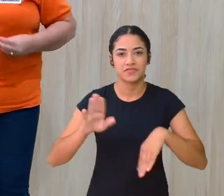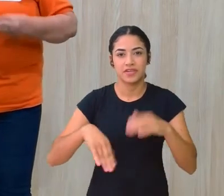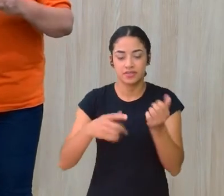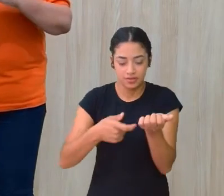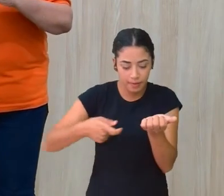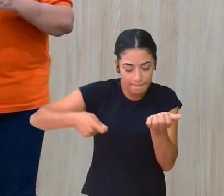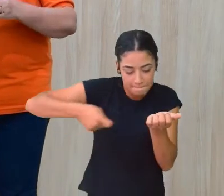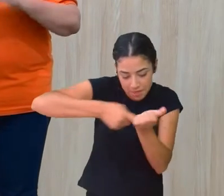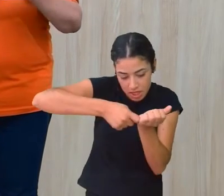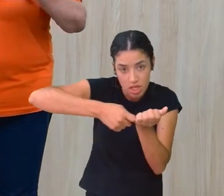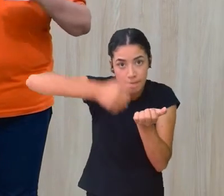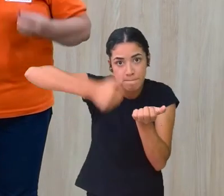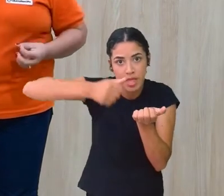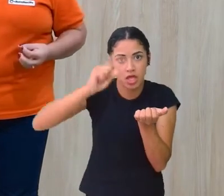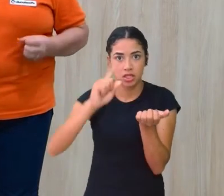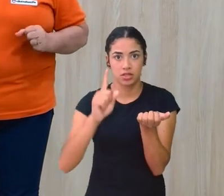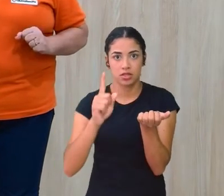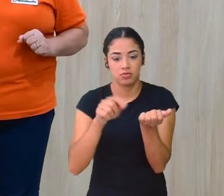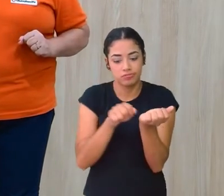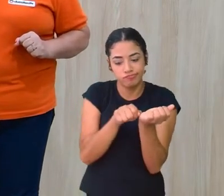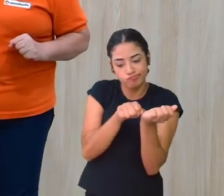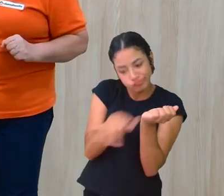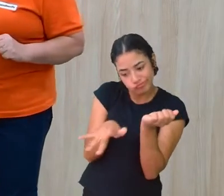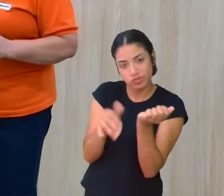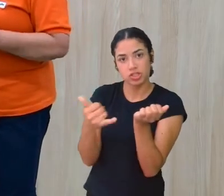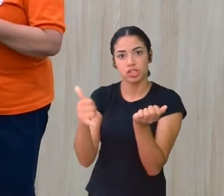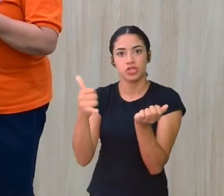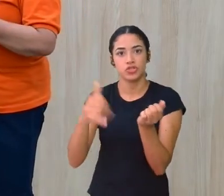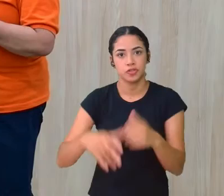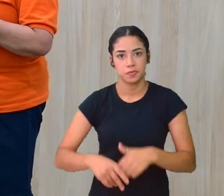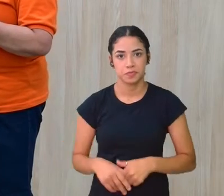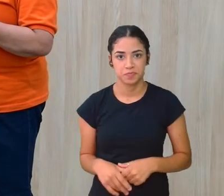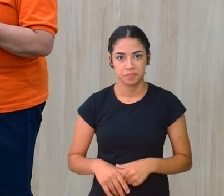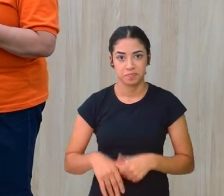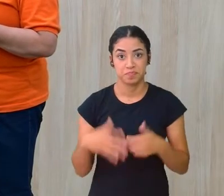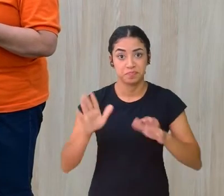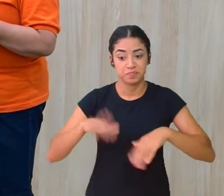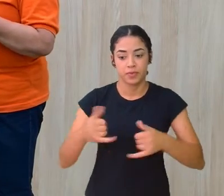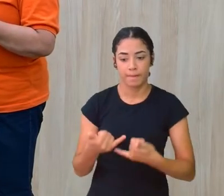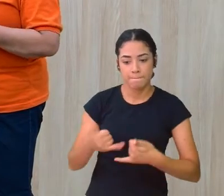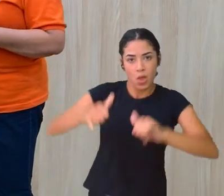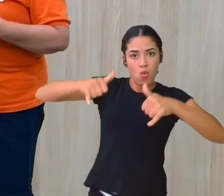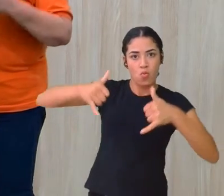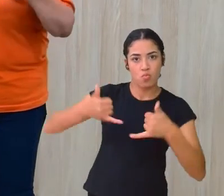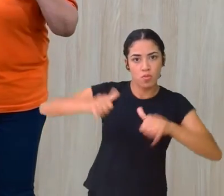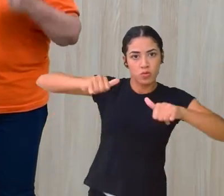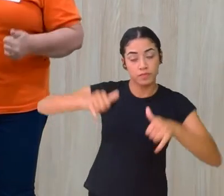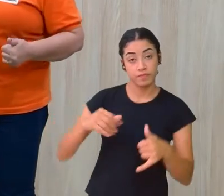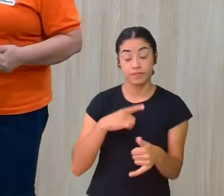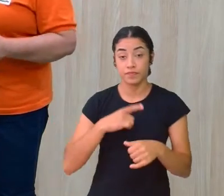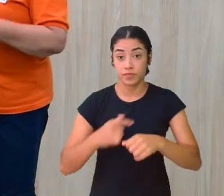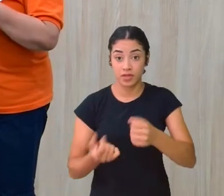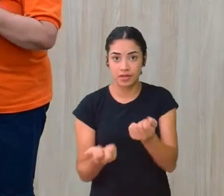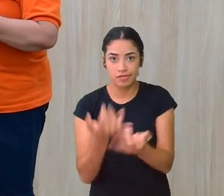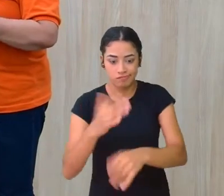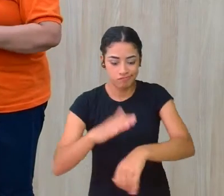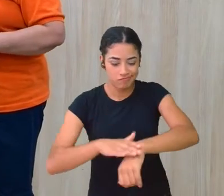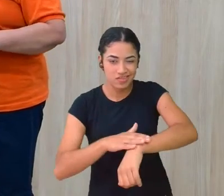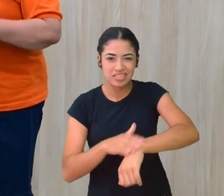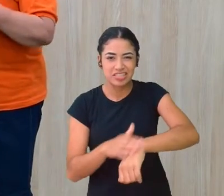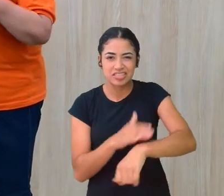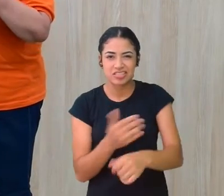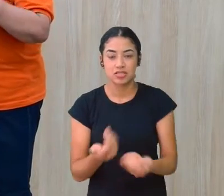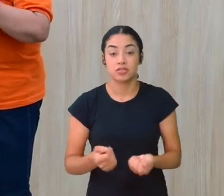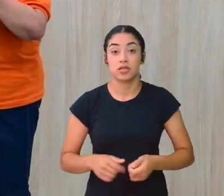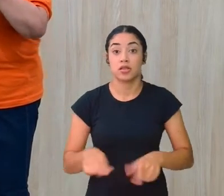encapado e que vazou a corrente elétrica. Já os choques elétricos podem causar queimaduras, ferimentos